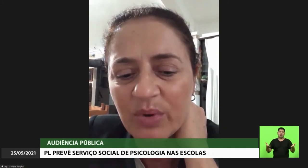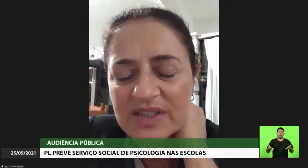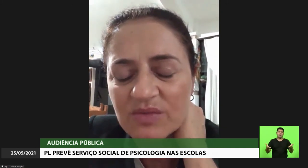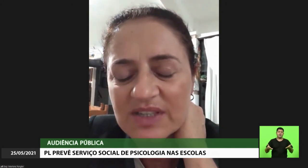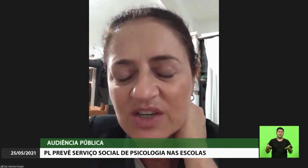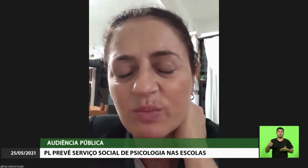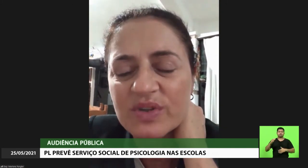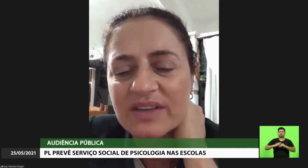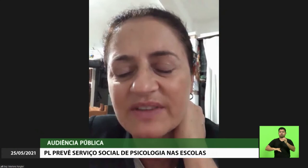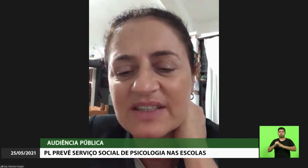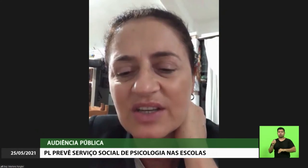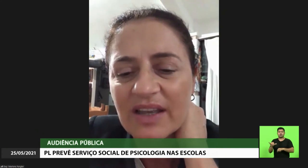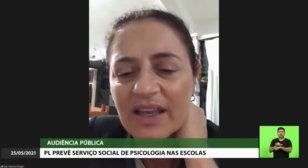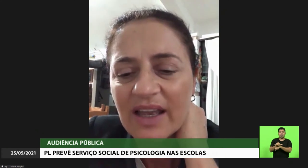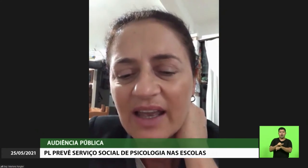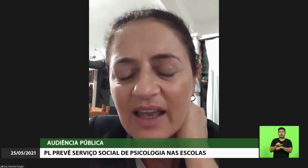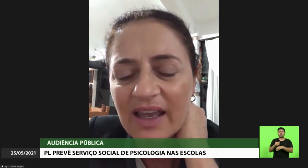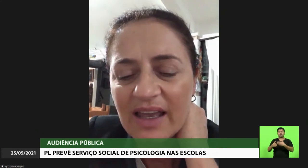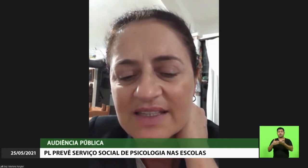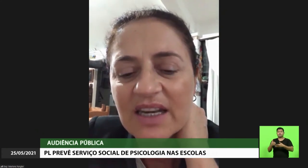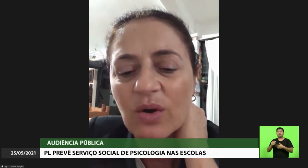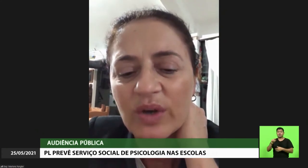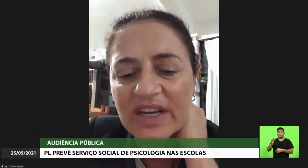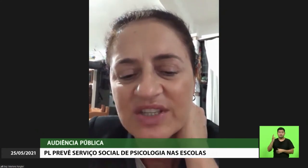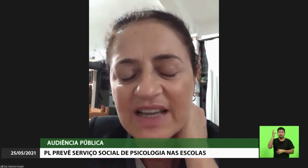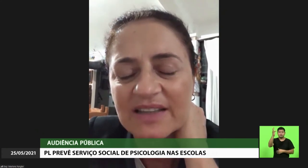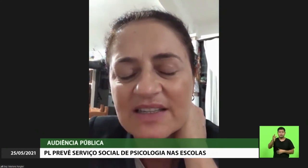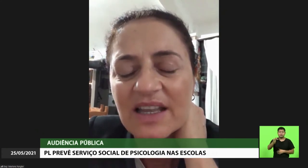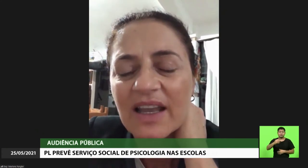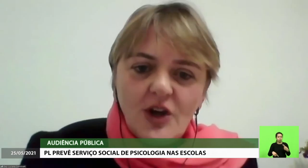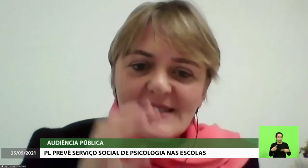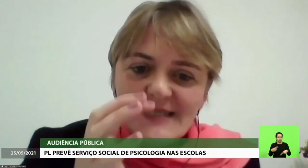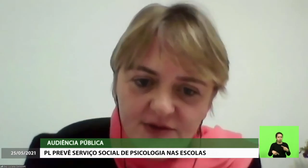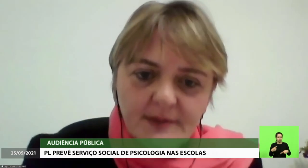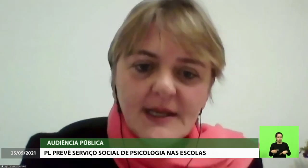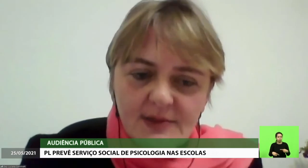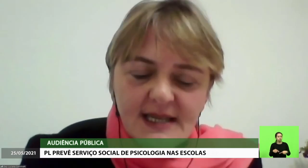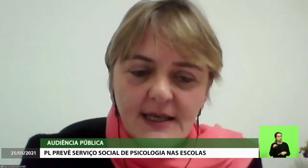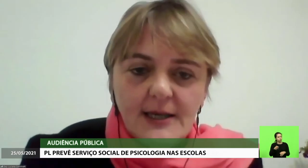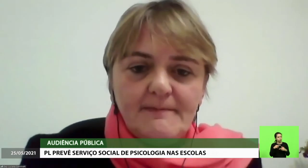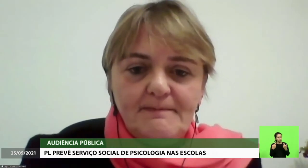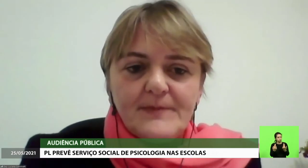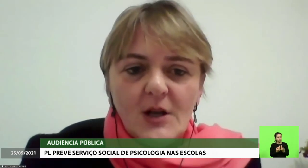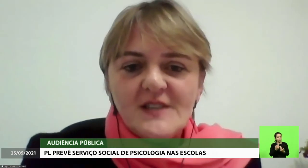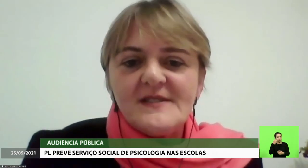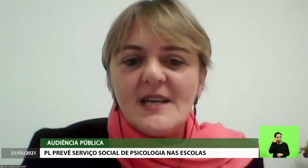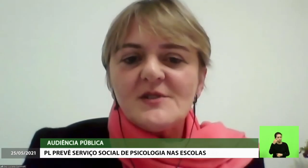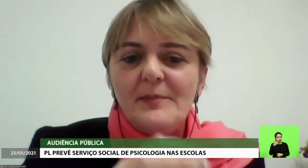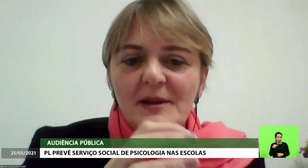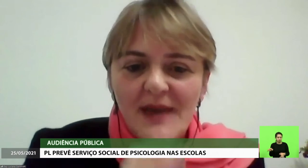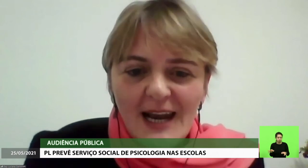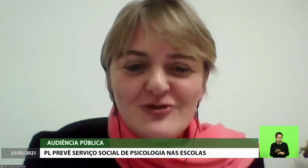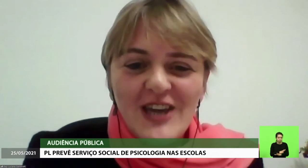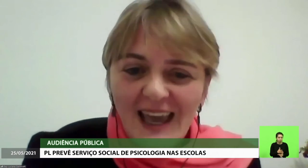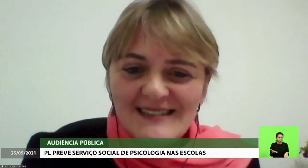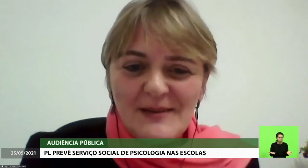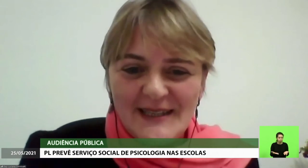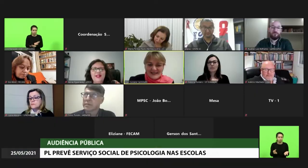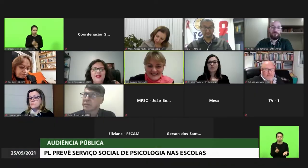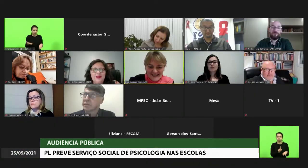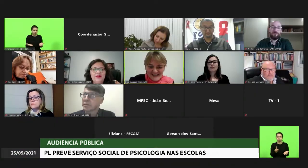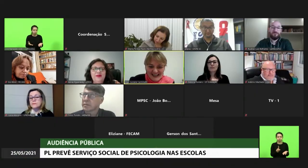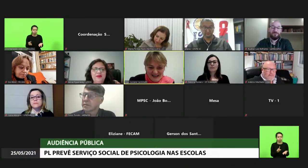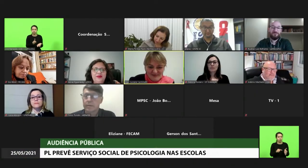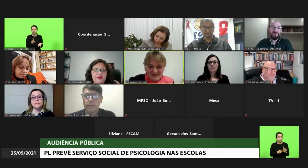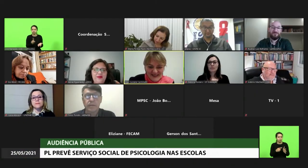ações que depois não sejam possíveis de serem concretizadas. Nós não terminamos aqui. Nós fizemos a primeira